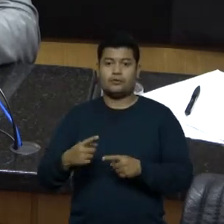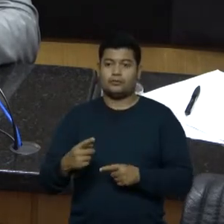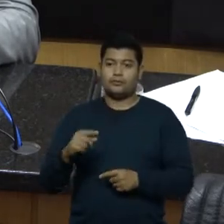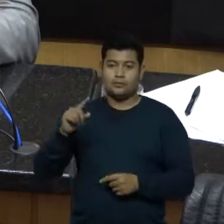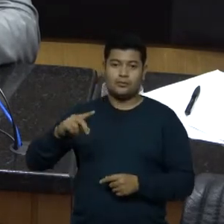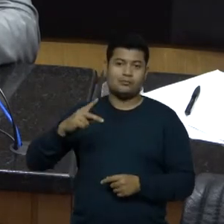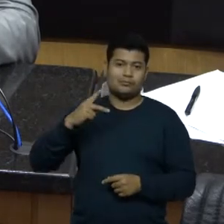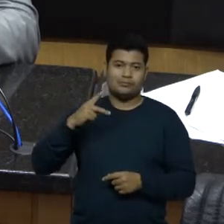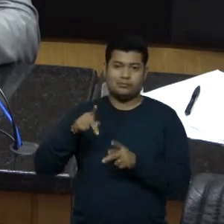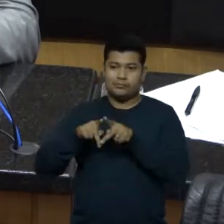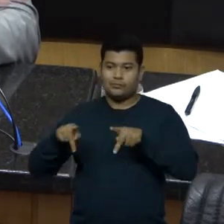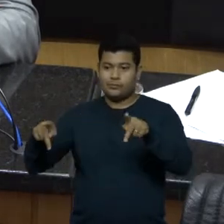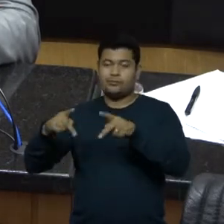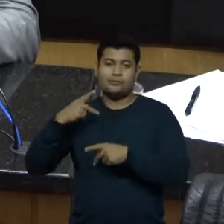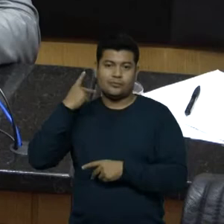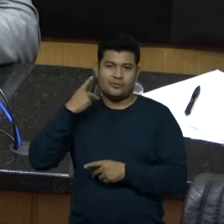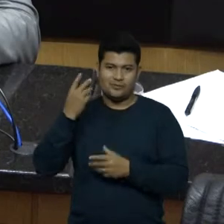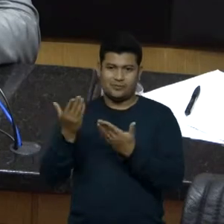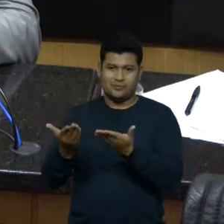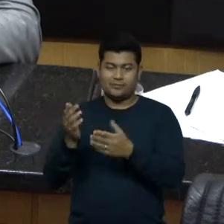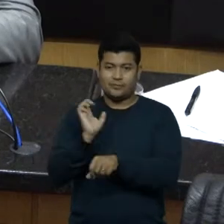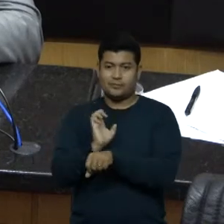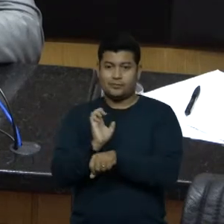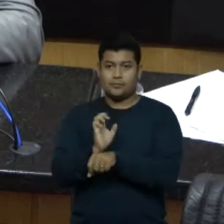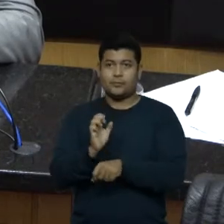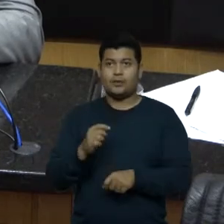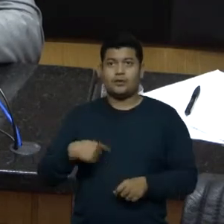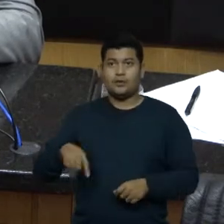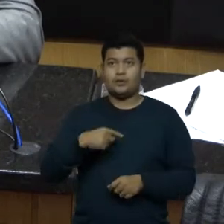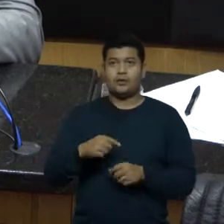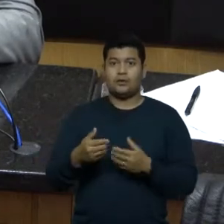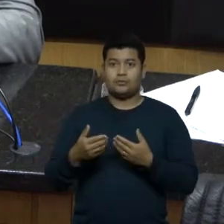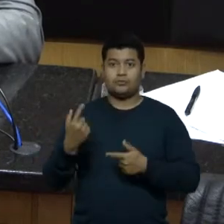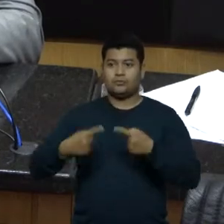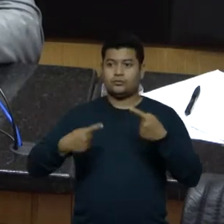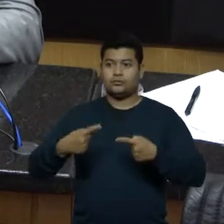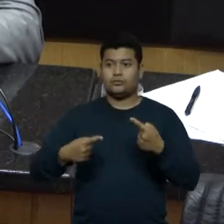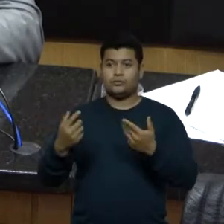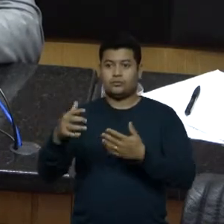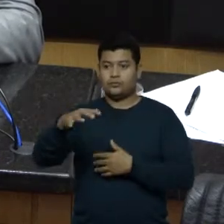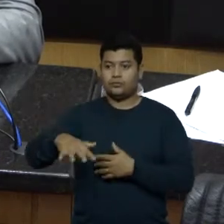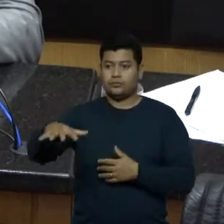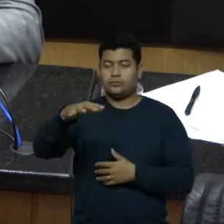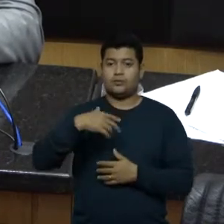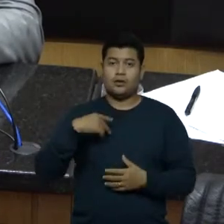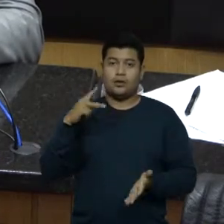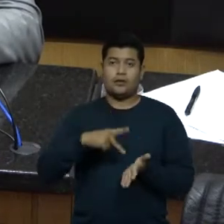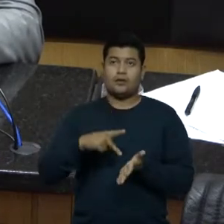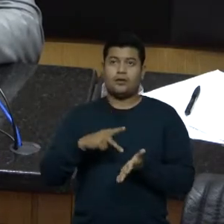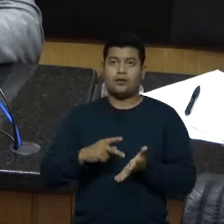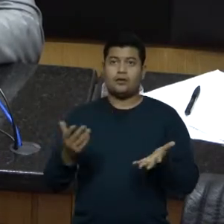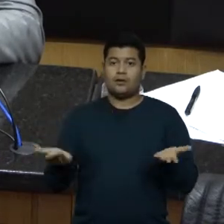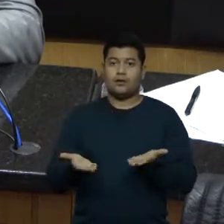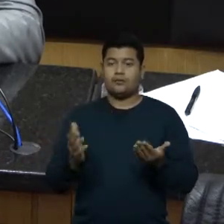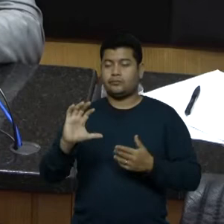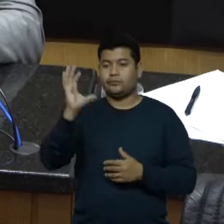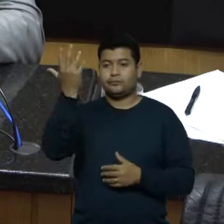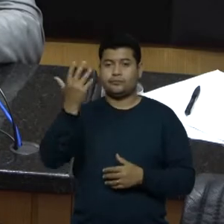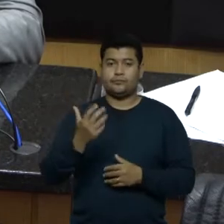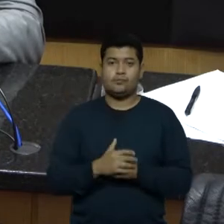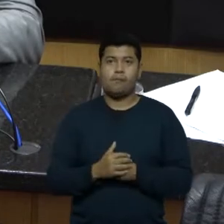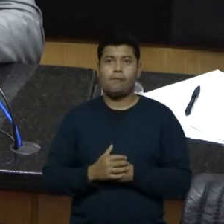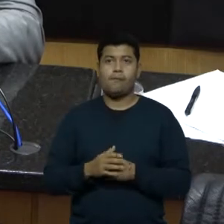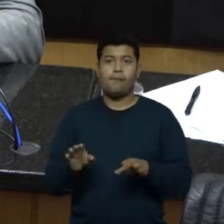e abriu a discussão e discutimos isso com o setor Então essa é a verdade sobre o que está acontecendo aqui né